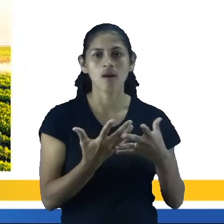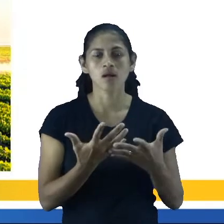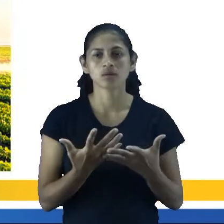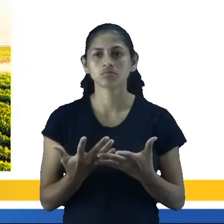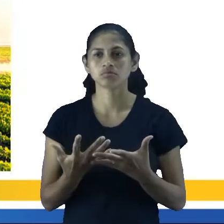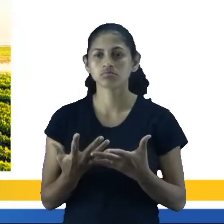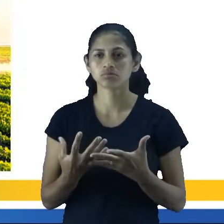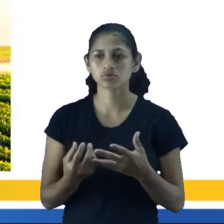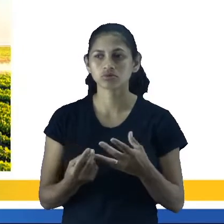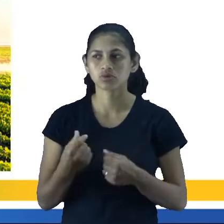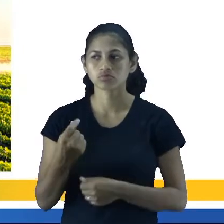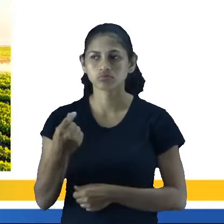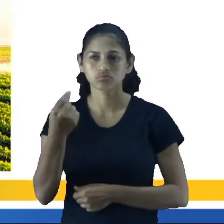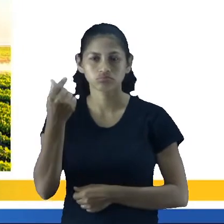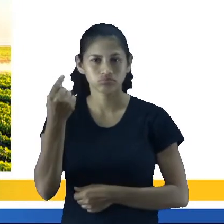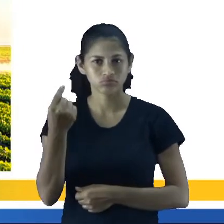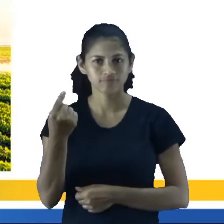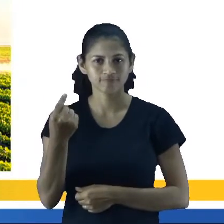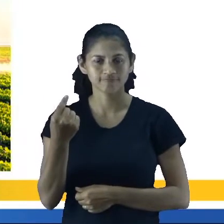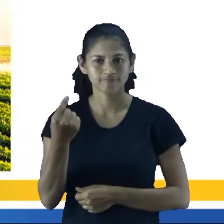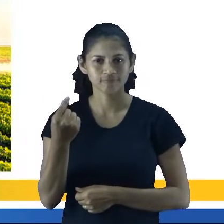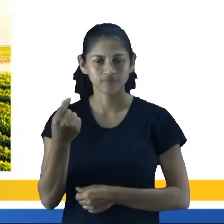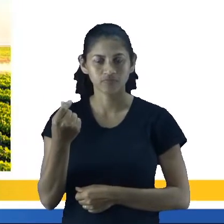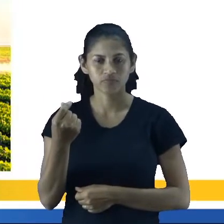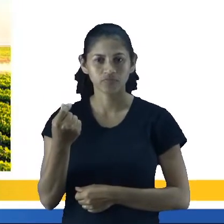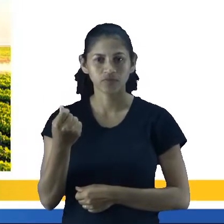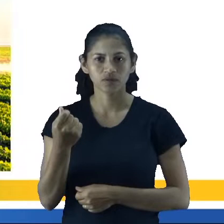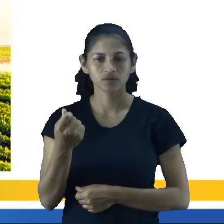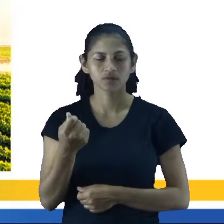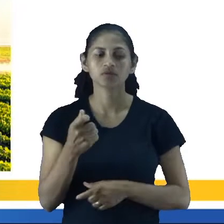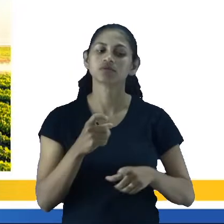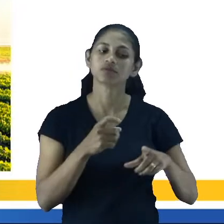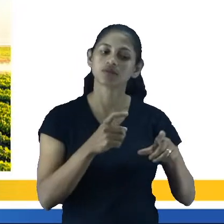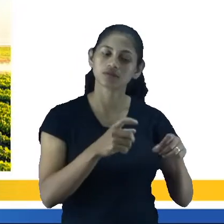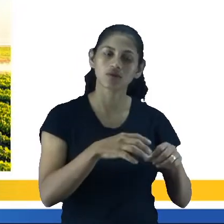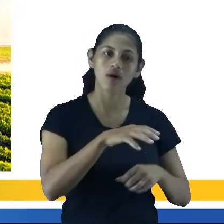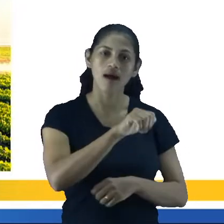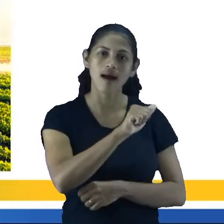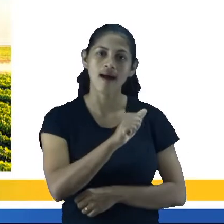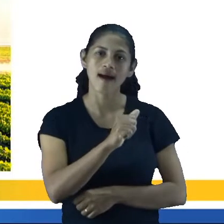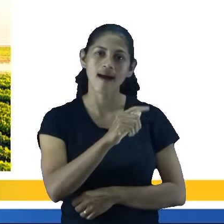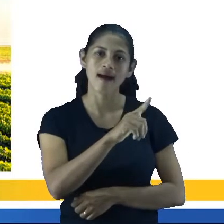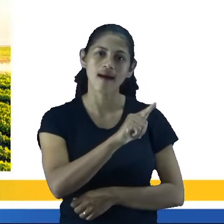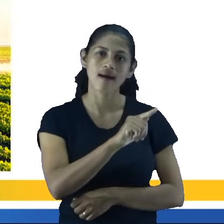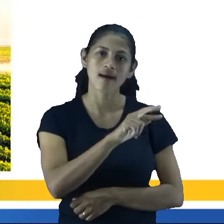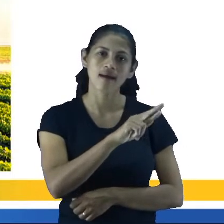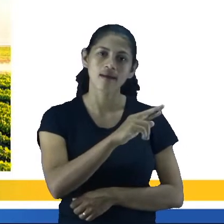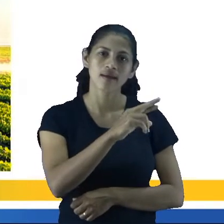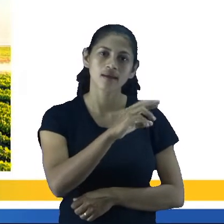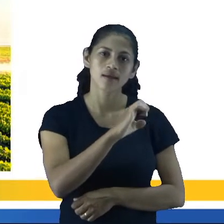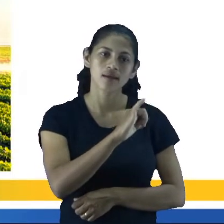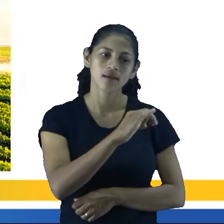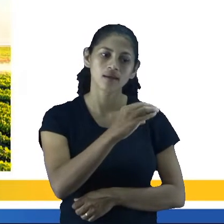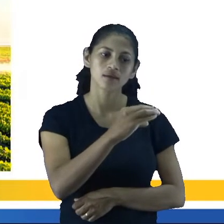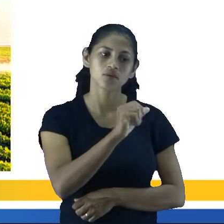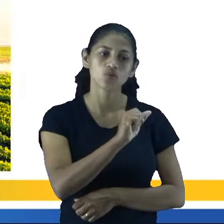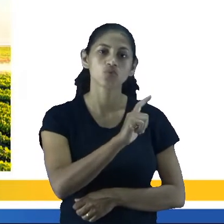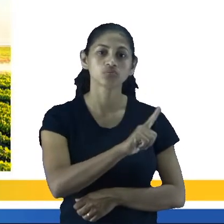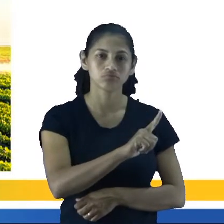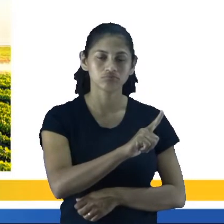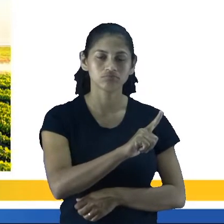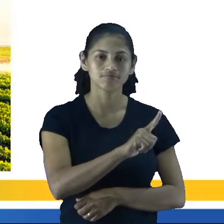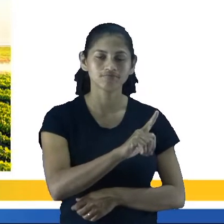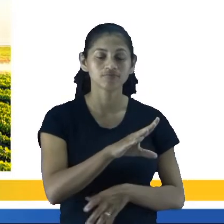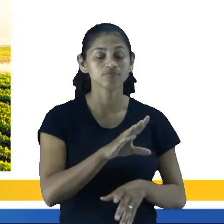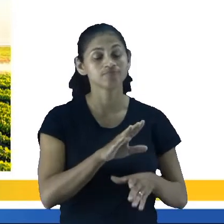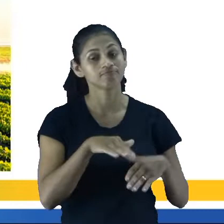agrícolas, pois no campo que elas acontecem. Dessa forma, quando a sociedade se urbaniza, a